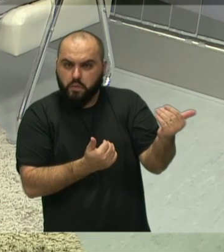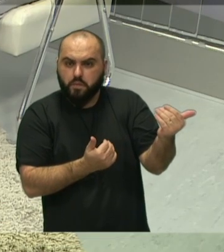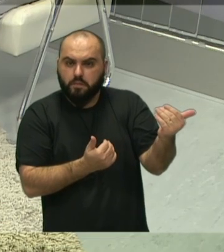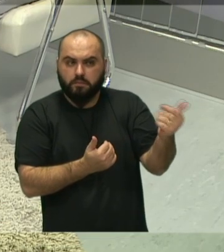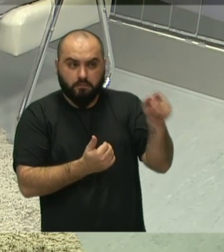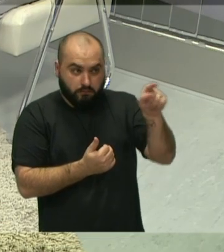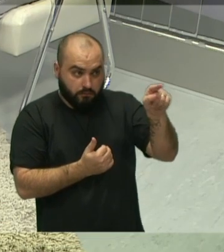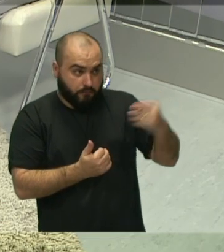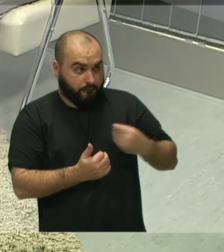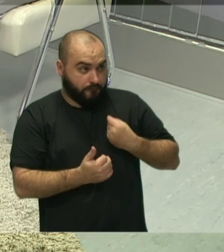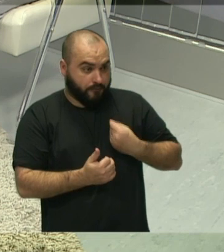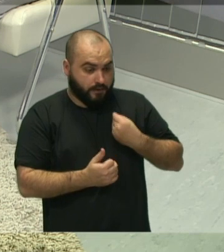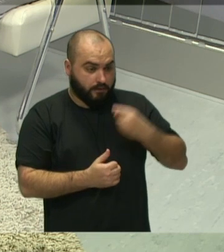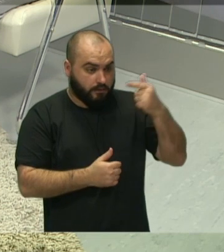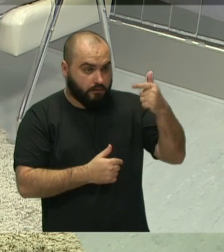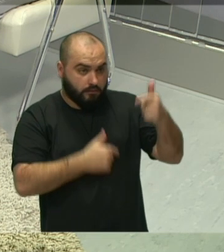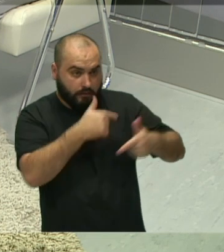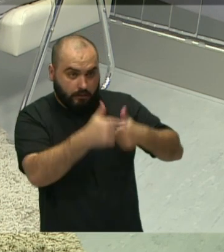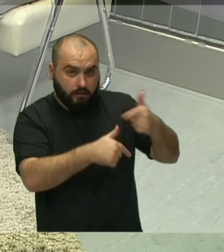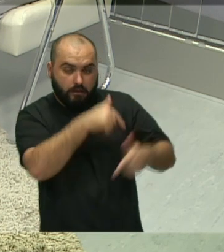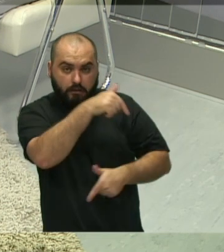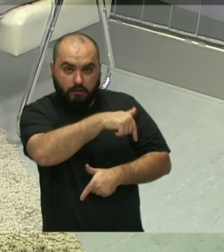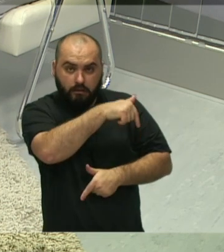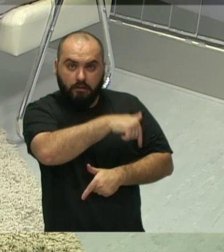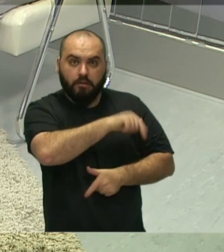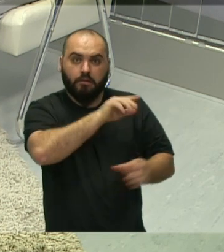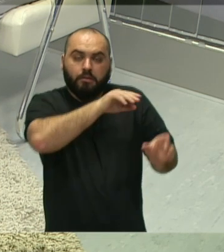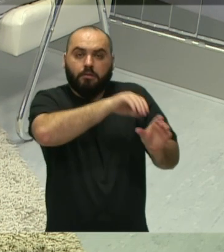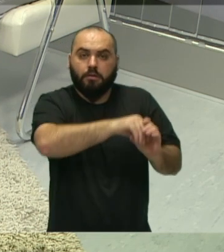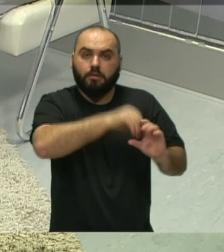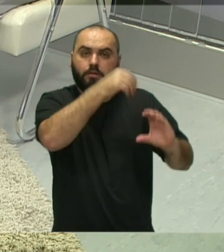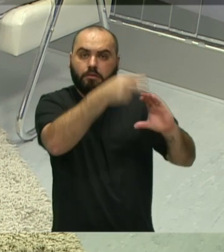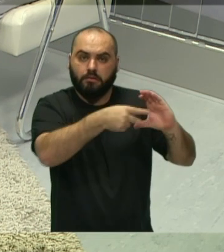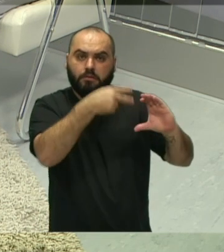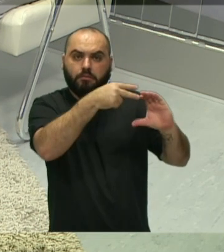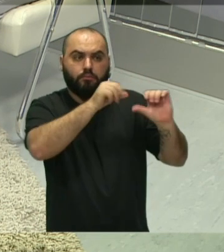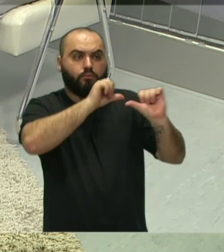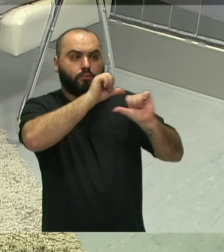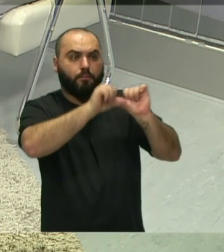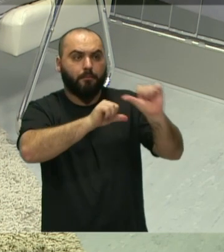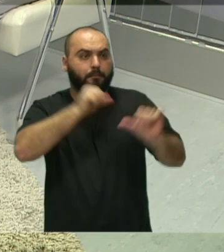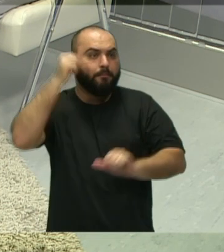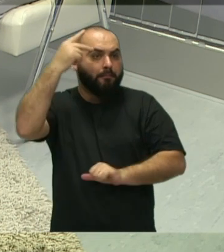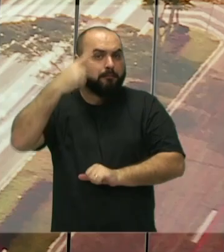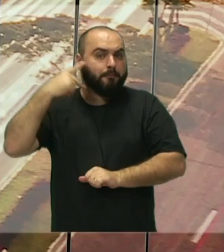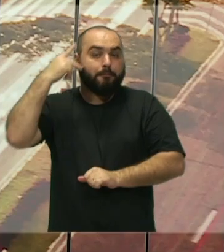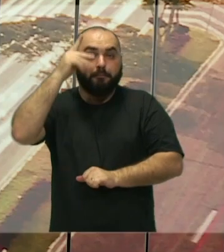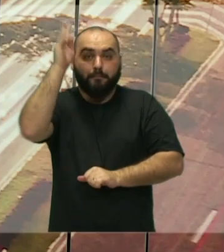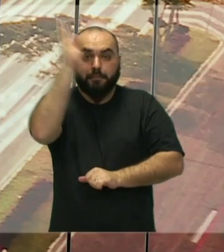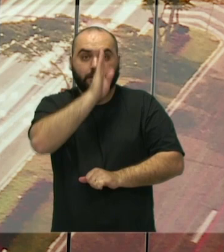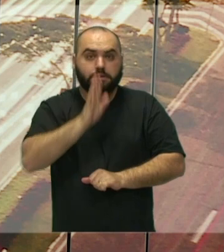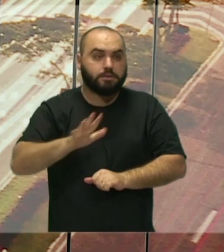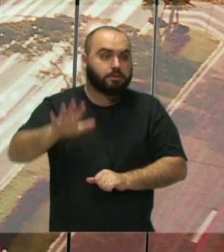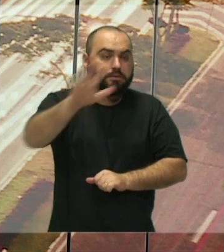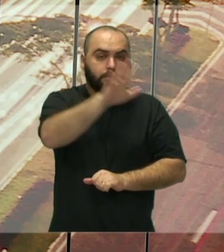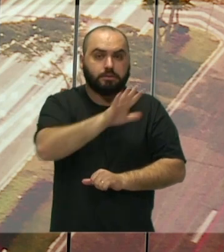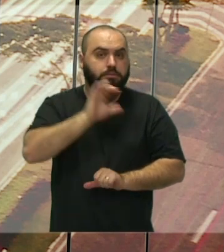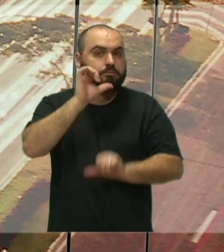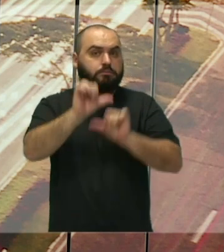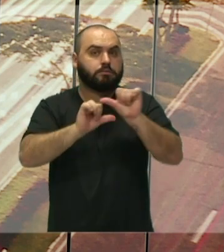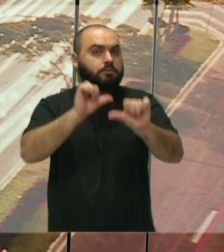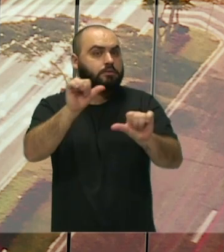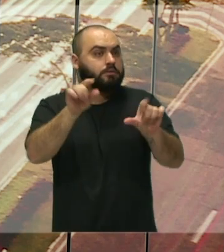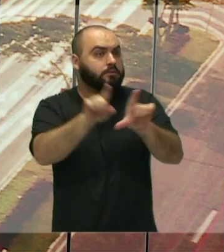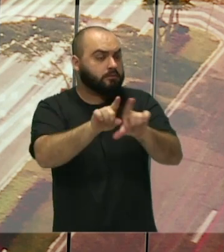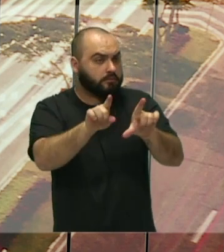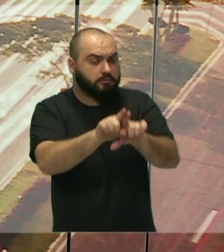está passando já por todas essas transformações, né? O próprio ambiente político no país também, ele está muito dividido. E a